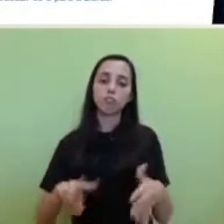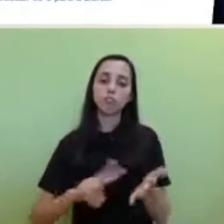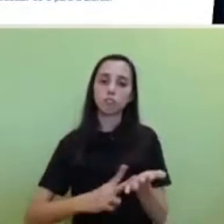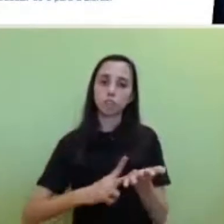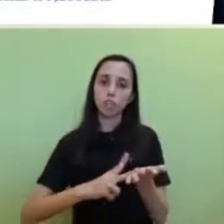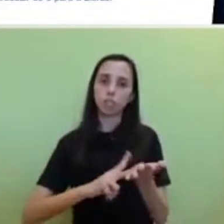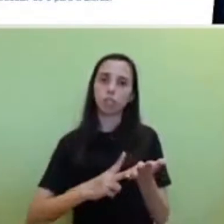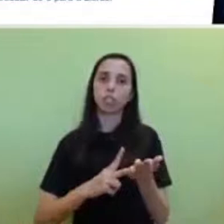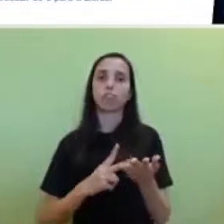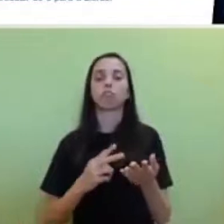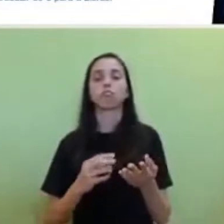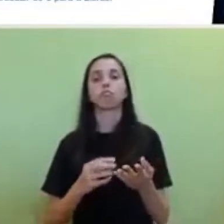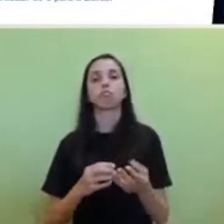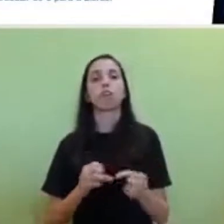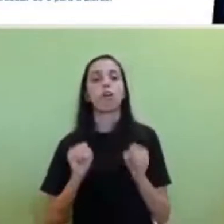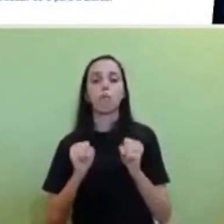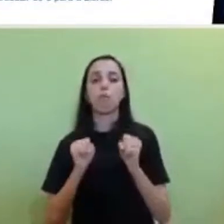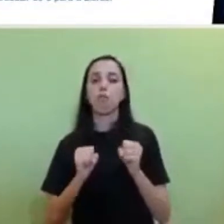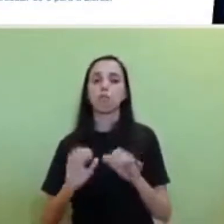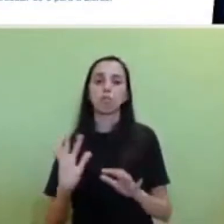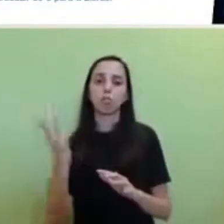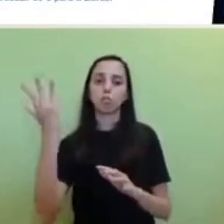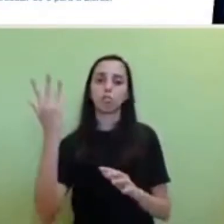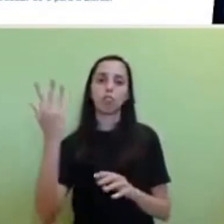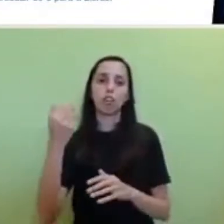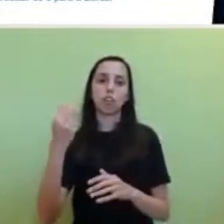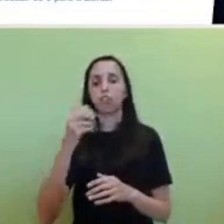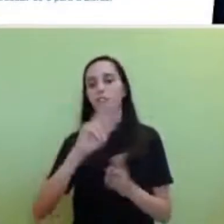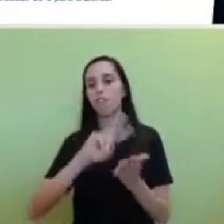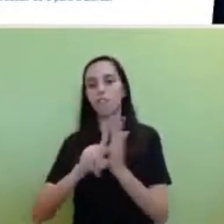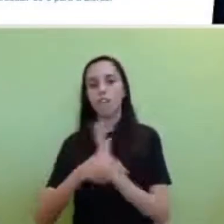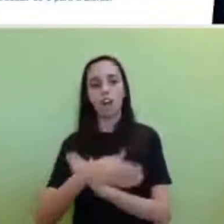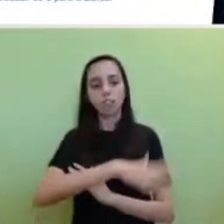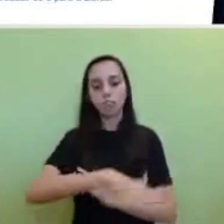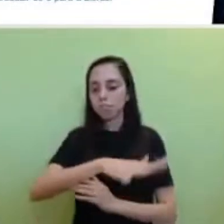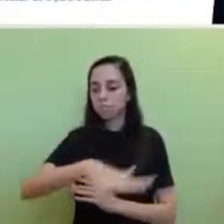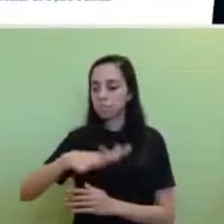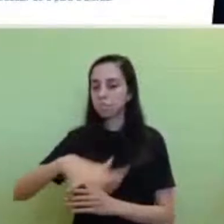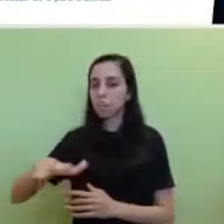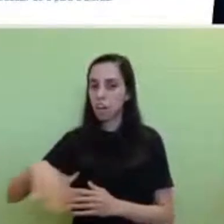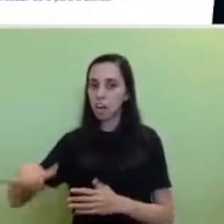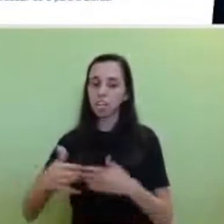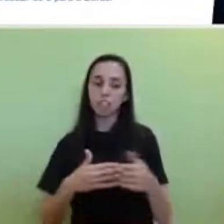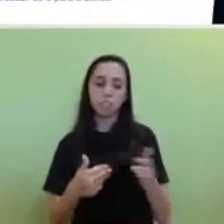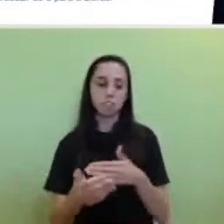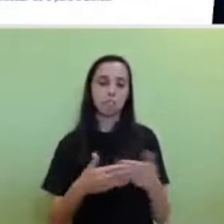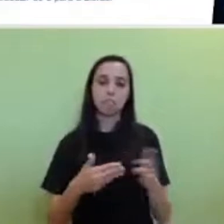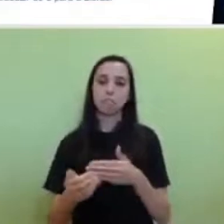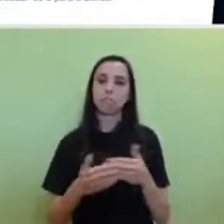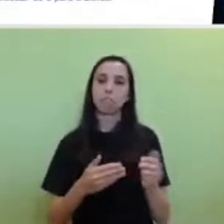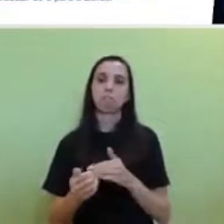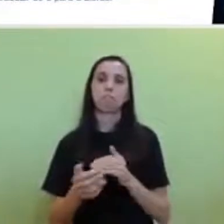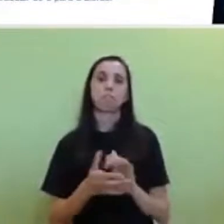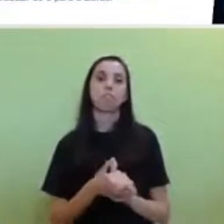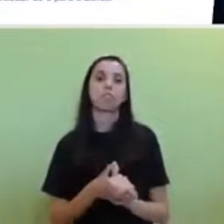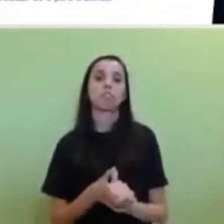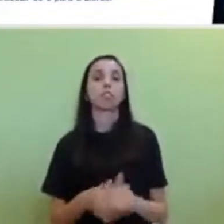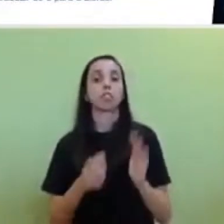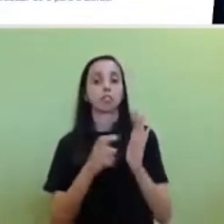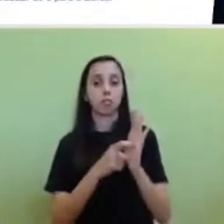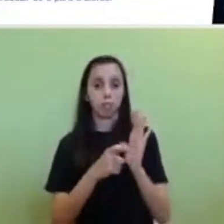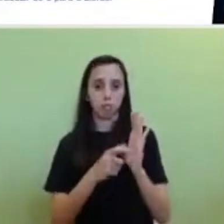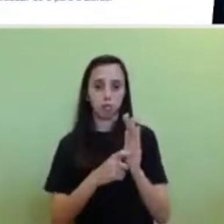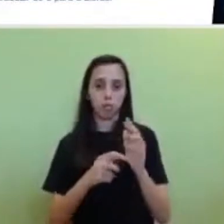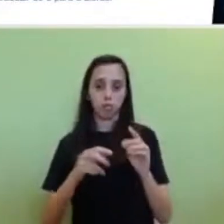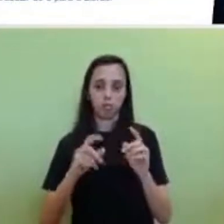Pode acontecer em qualquer âmbito, com diferentes objetivos. Nós vimos que há pelo menos um programa de computador que serve